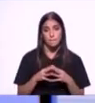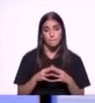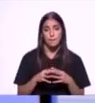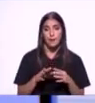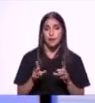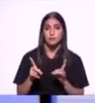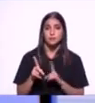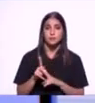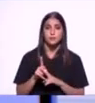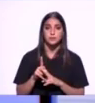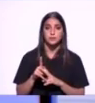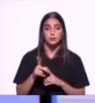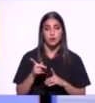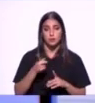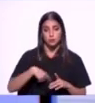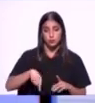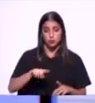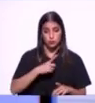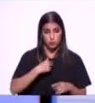Batismo dado por nós